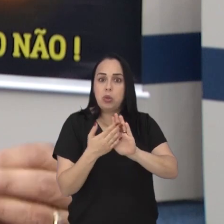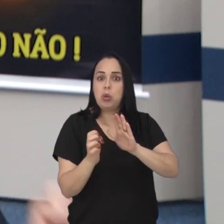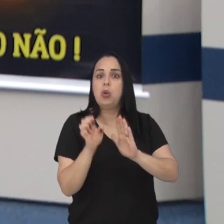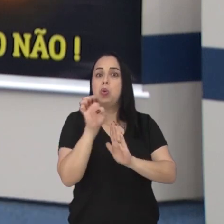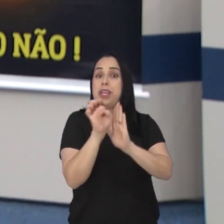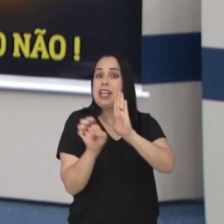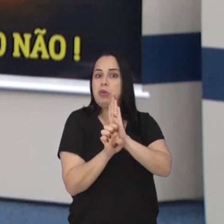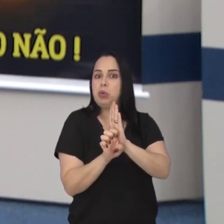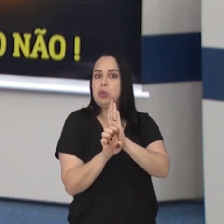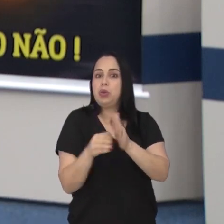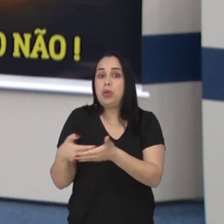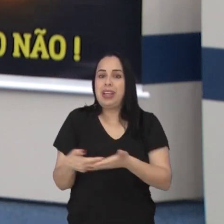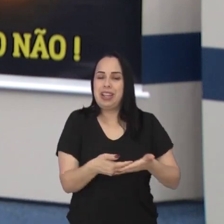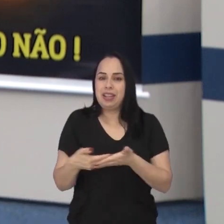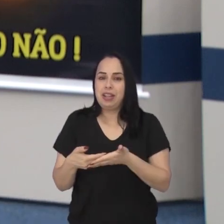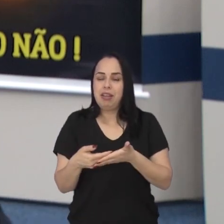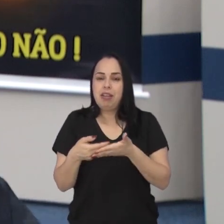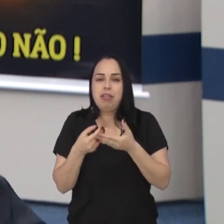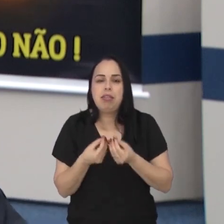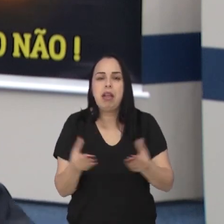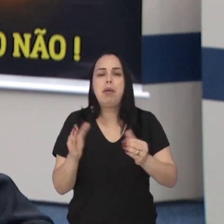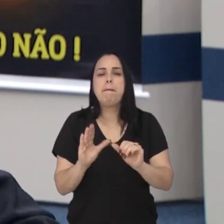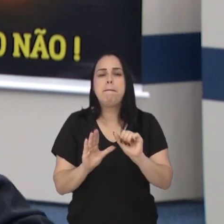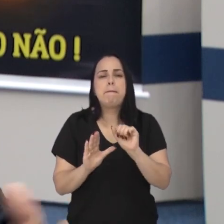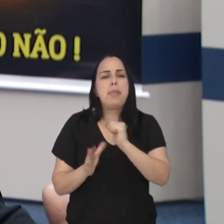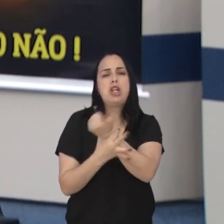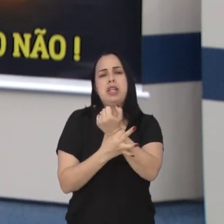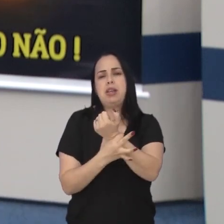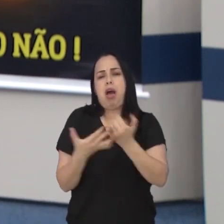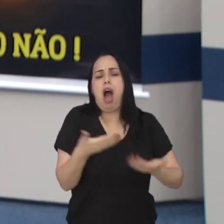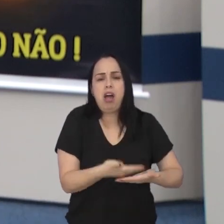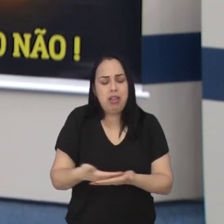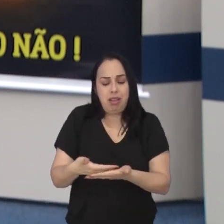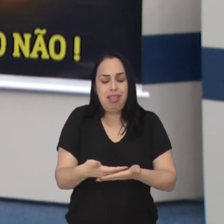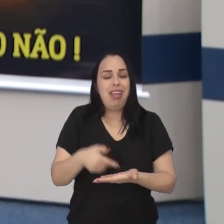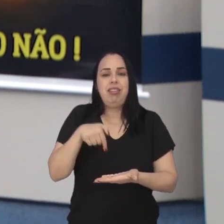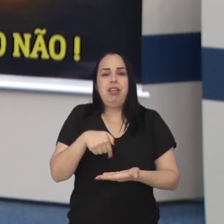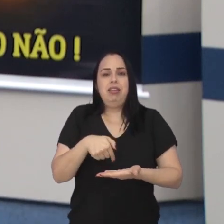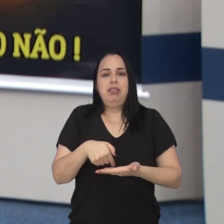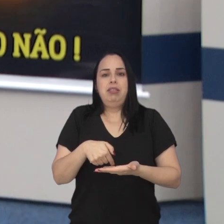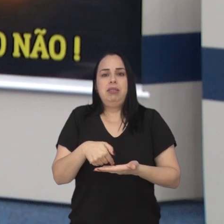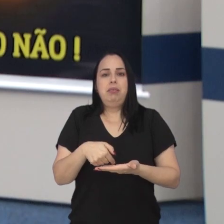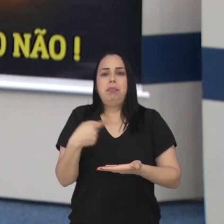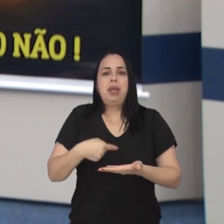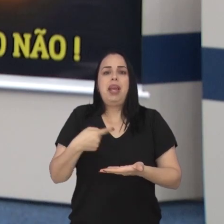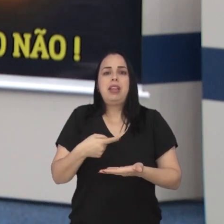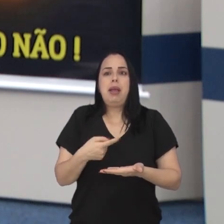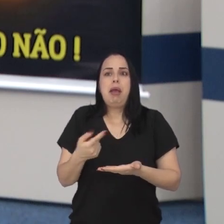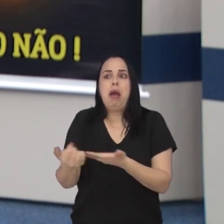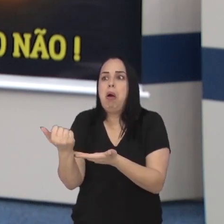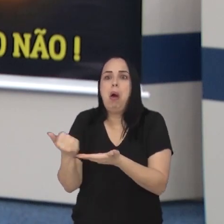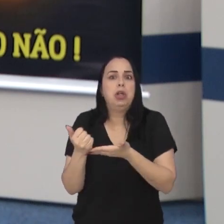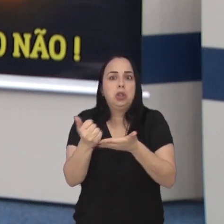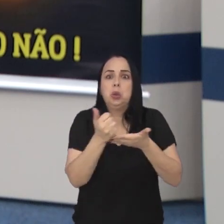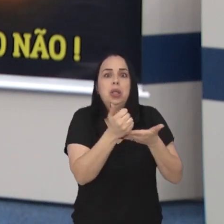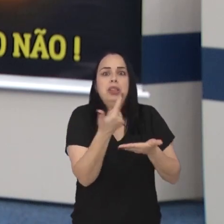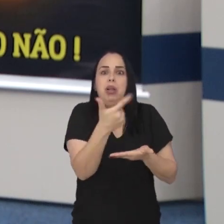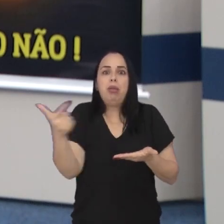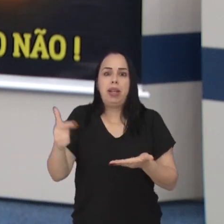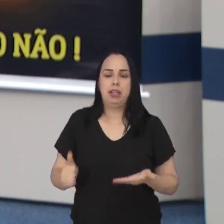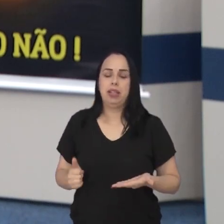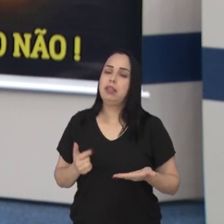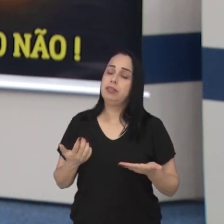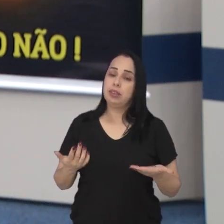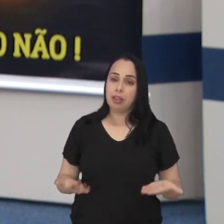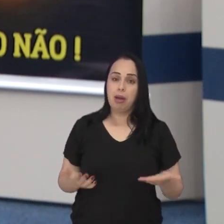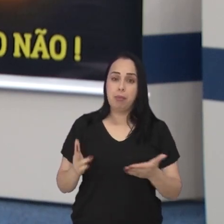votado rapidamente o Estatuto do Nascituro, dando proteção total a esses bebês que não têm para quem gritar, não tem